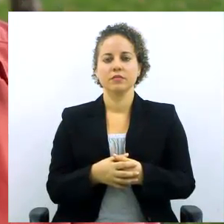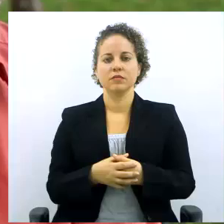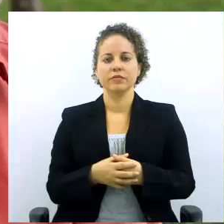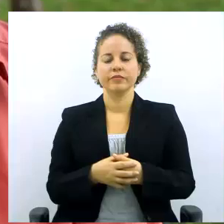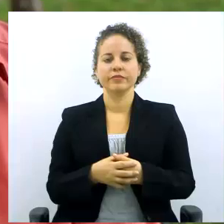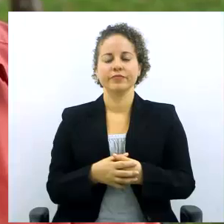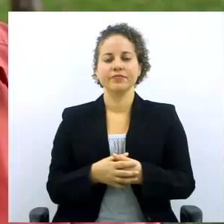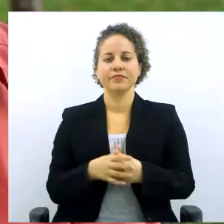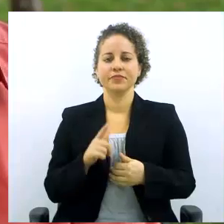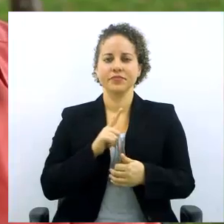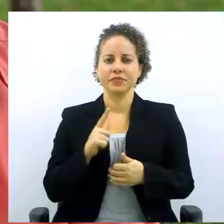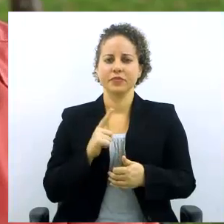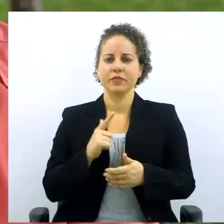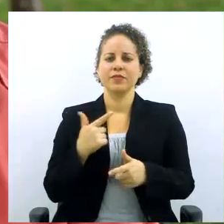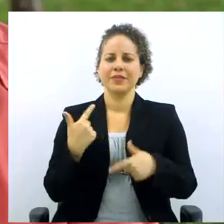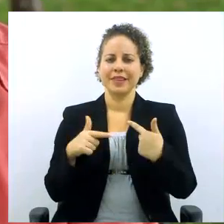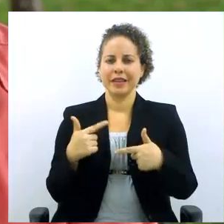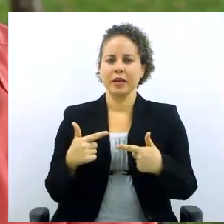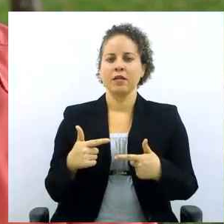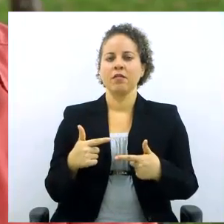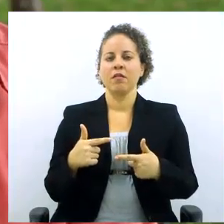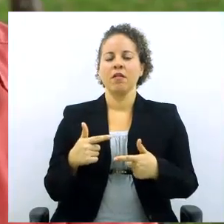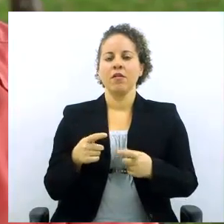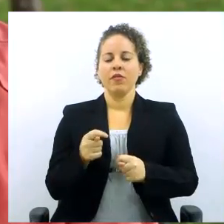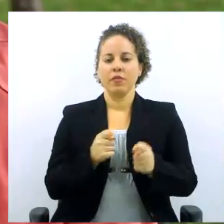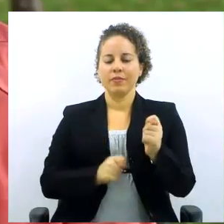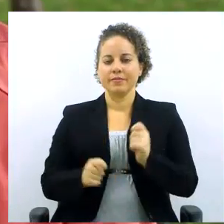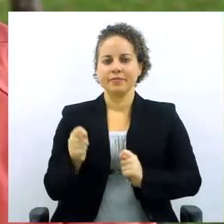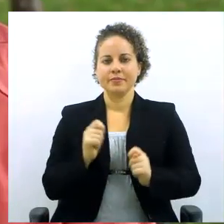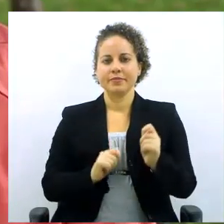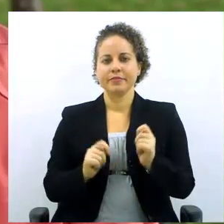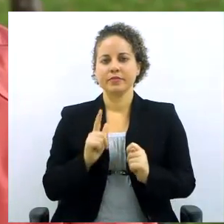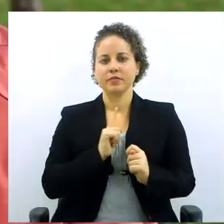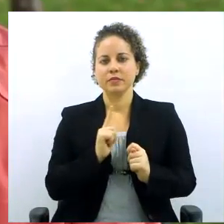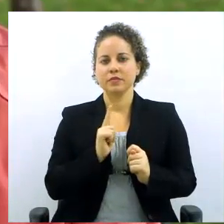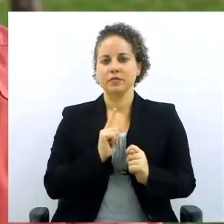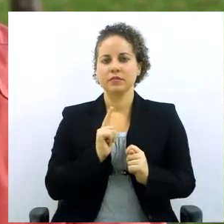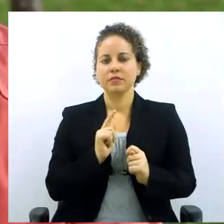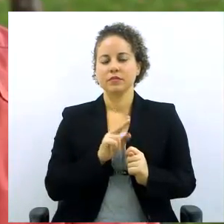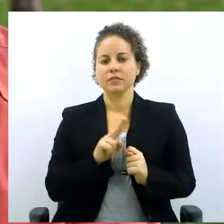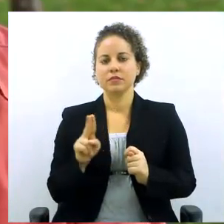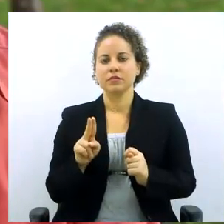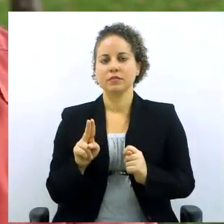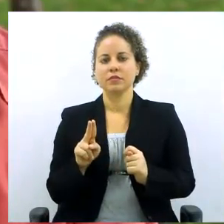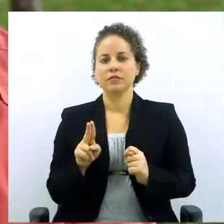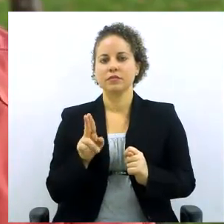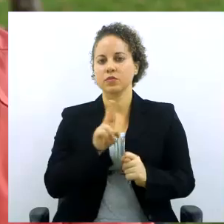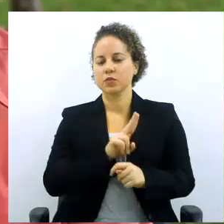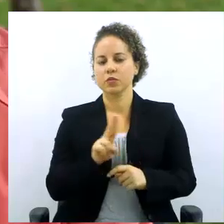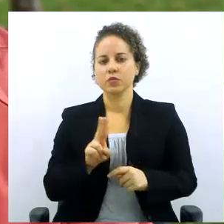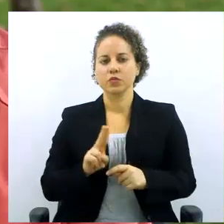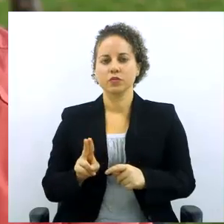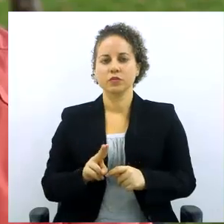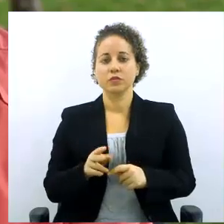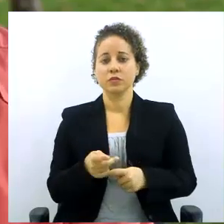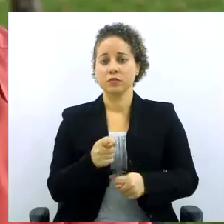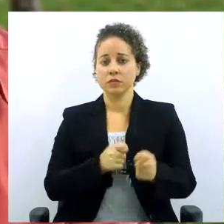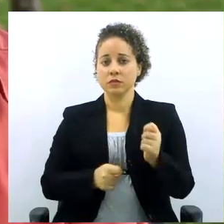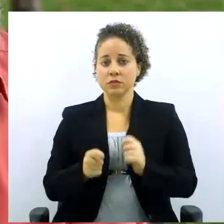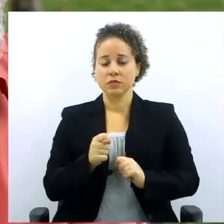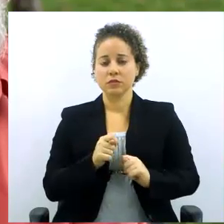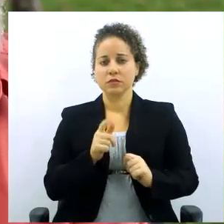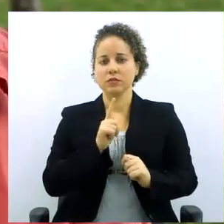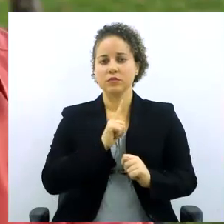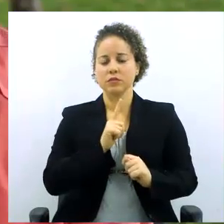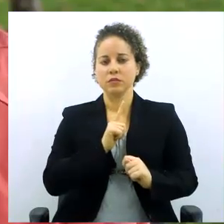essa atividade econômica, né, ela é chamada também popularmente no dia a dia por economia. Porque